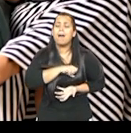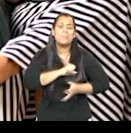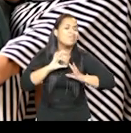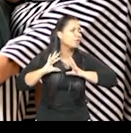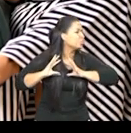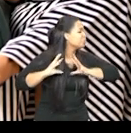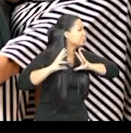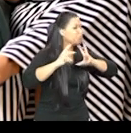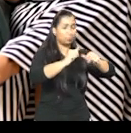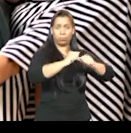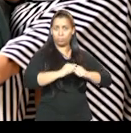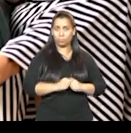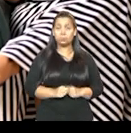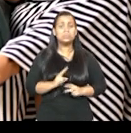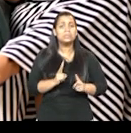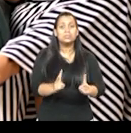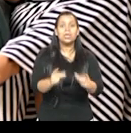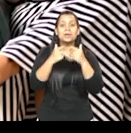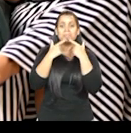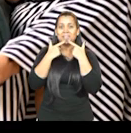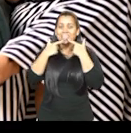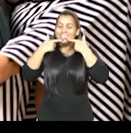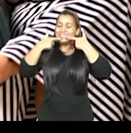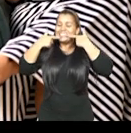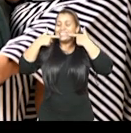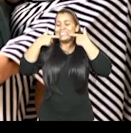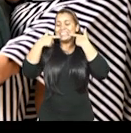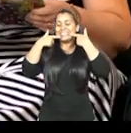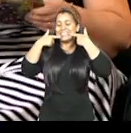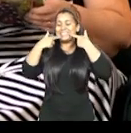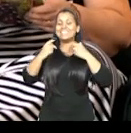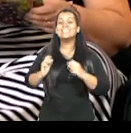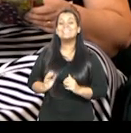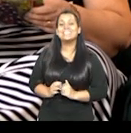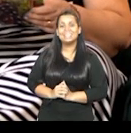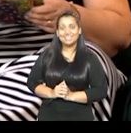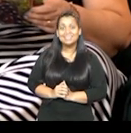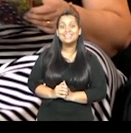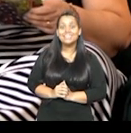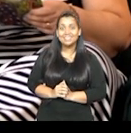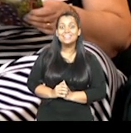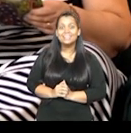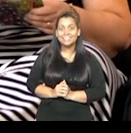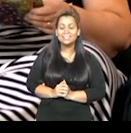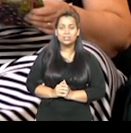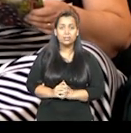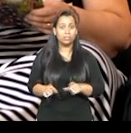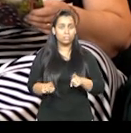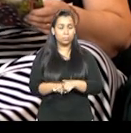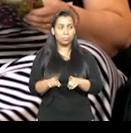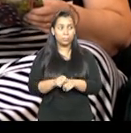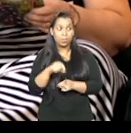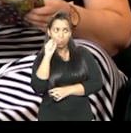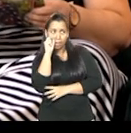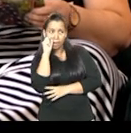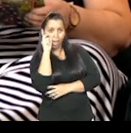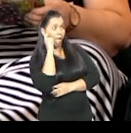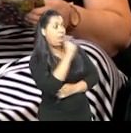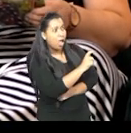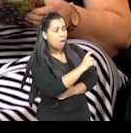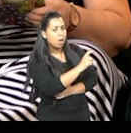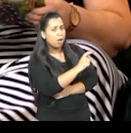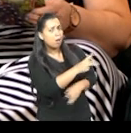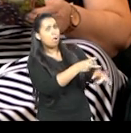criaturas e havia sempre um sorriso manso no seu rosto. Prestando-se um pouco de atenção, era